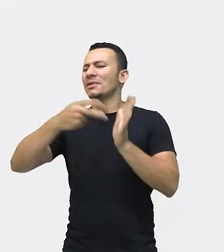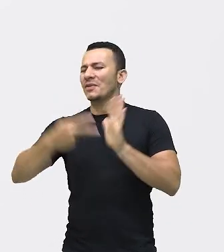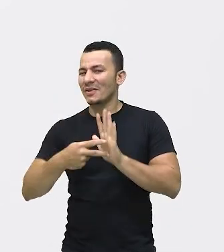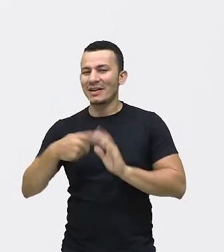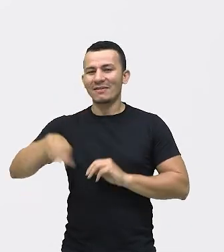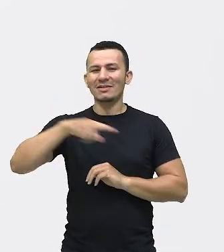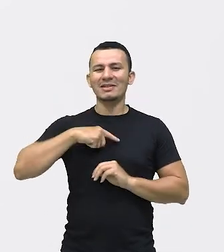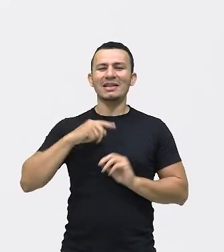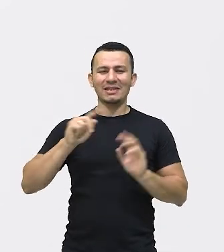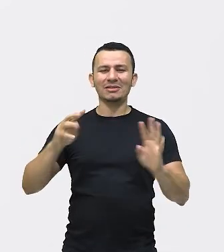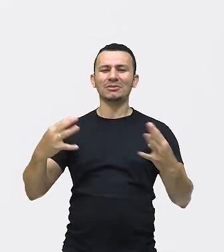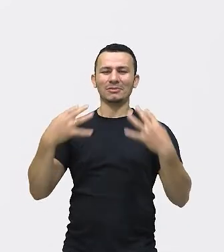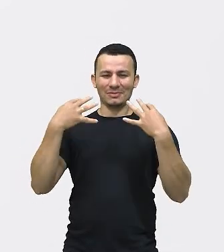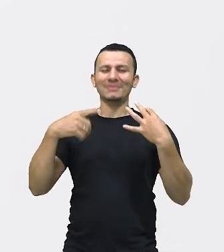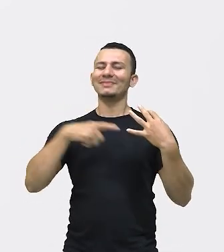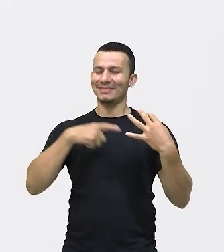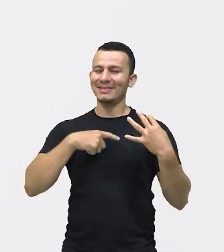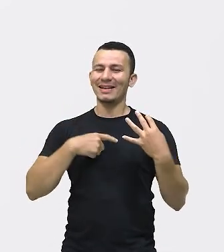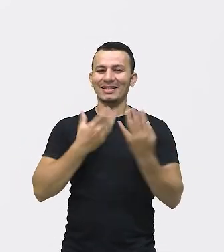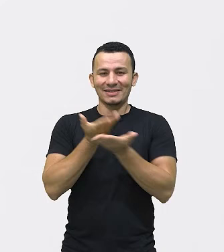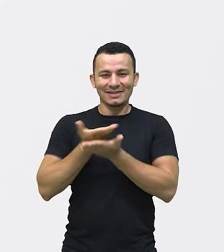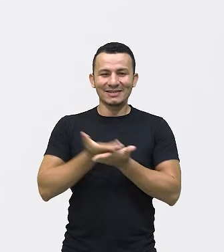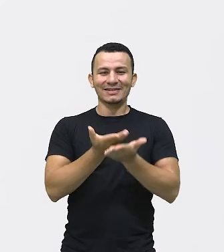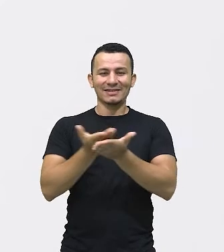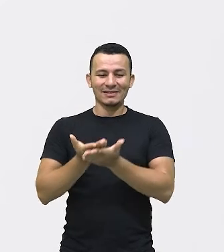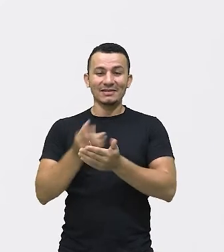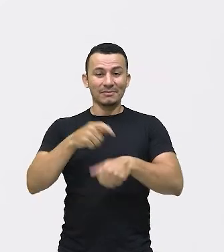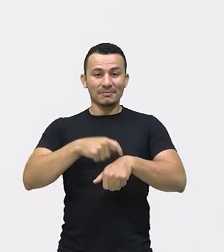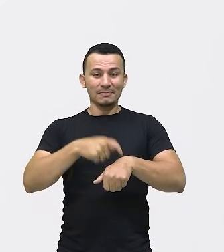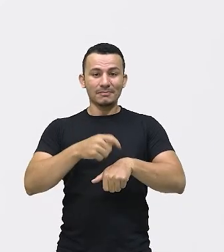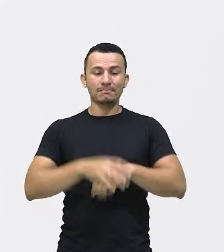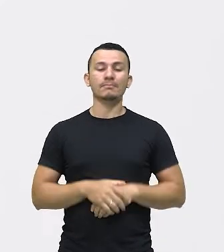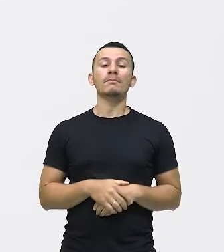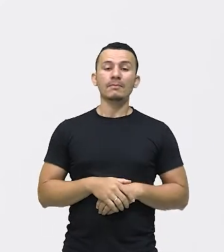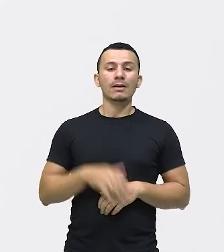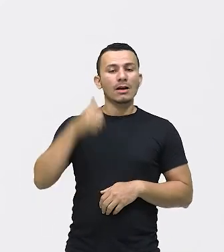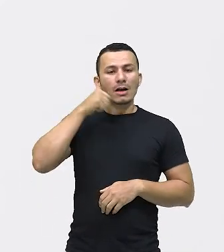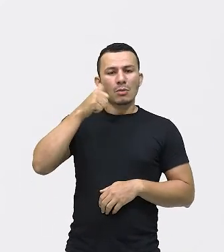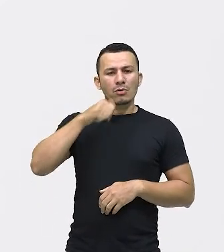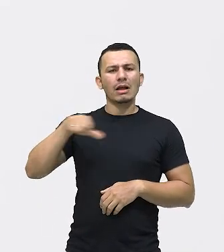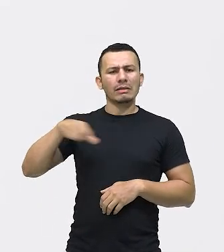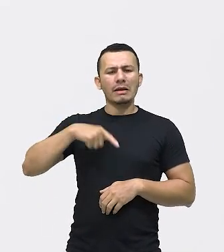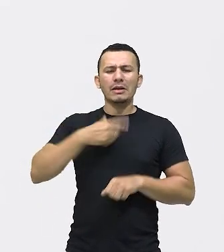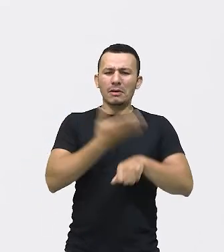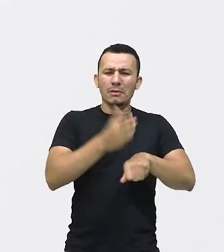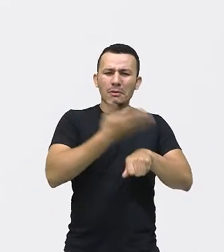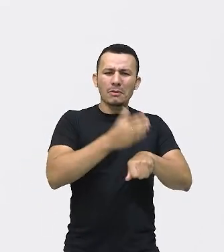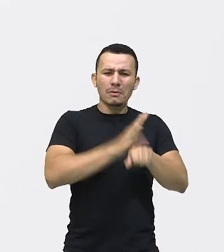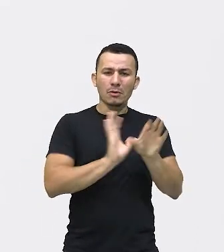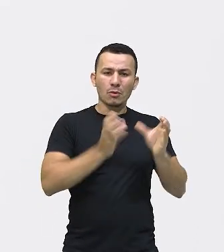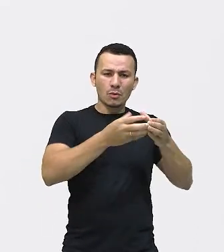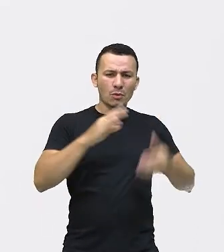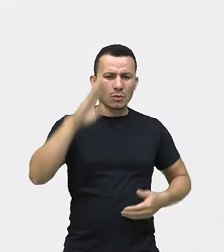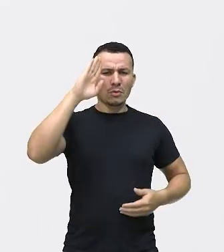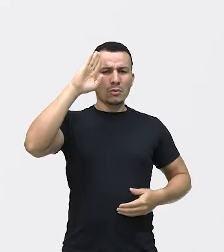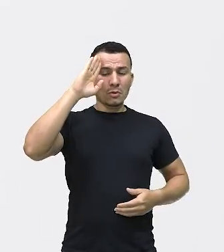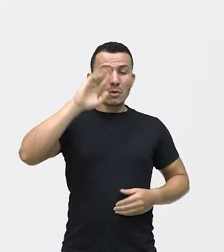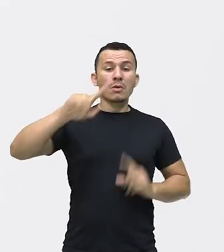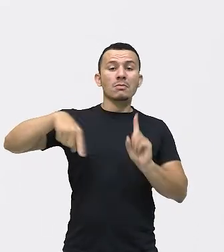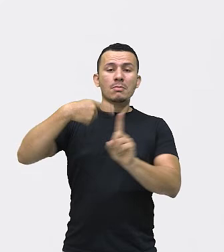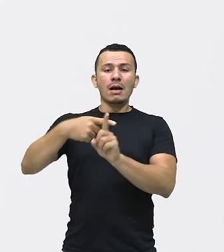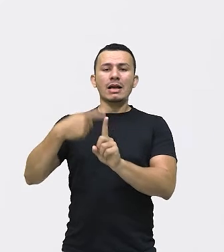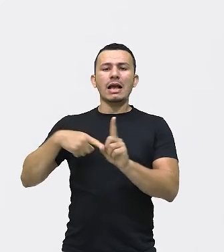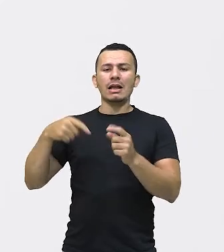atenção durante as nossas aulas. A mulher espartana, além de treinar no quartel, era vista como um objeto de reprodução